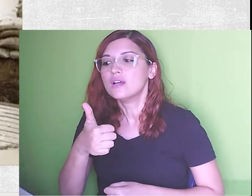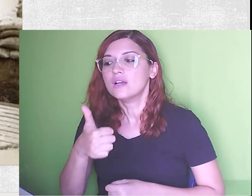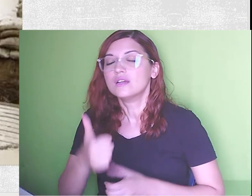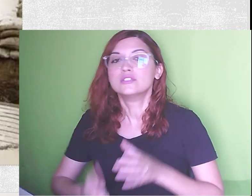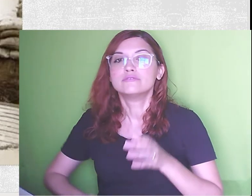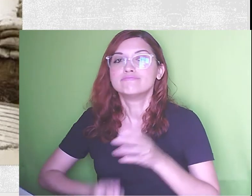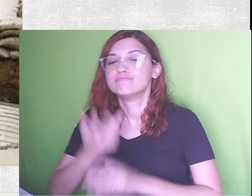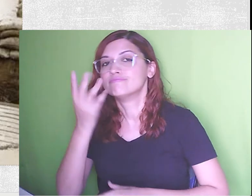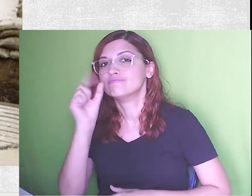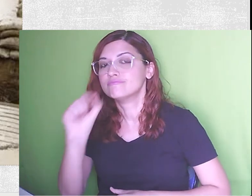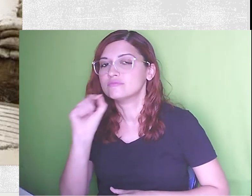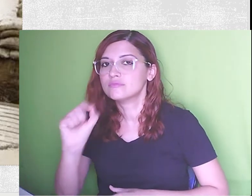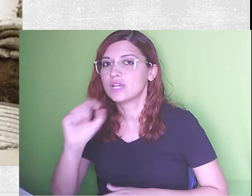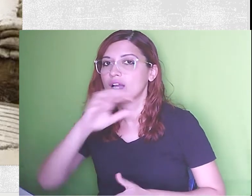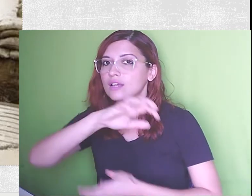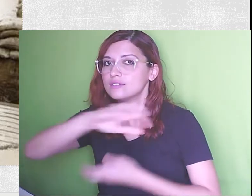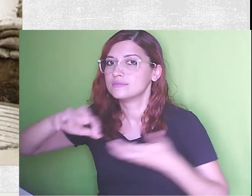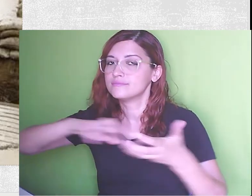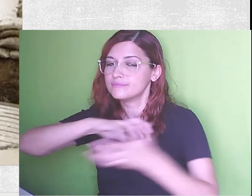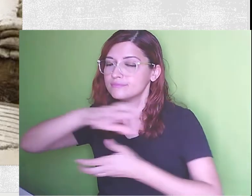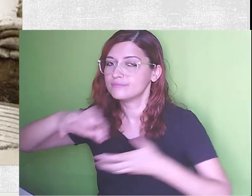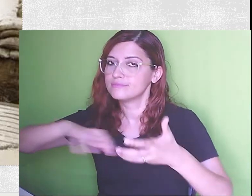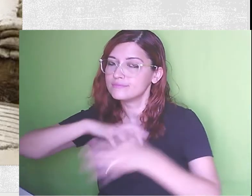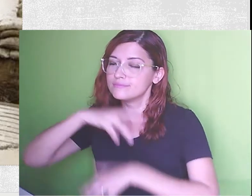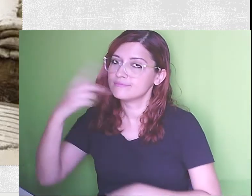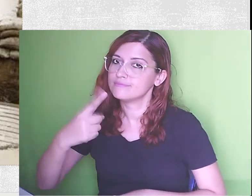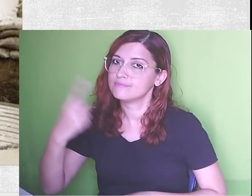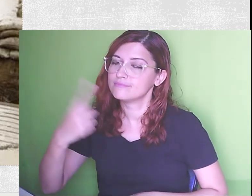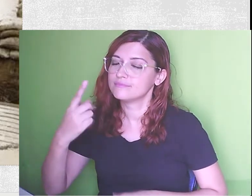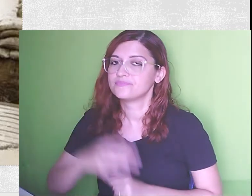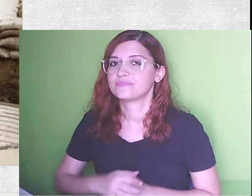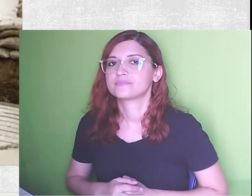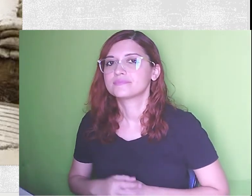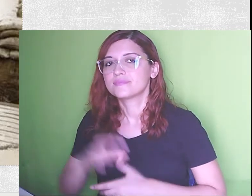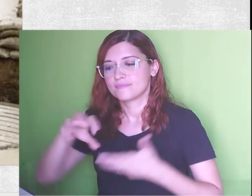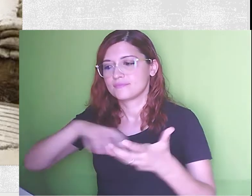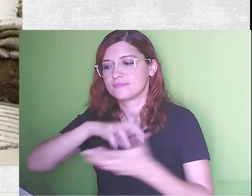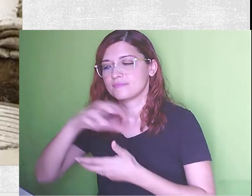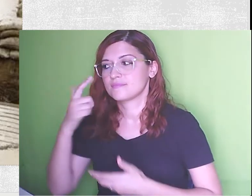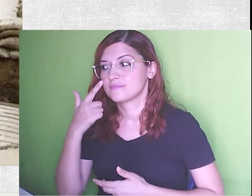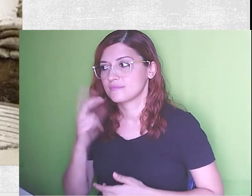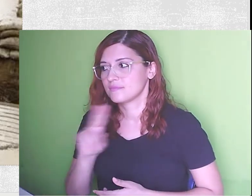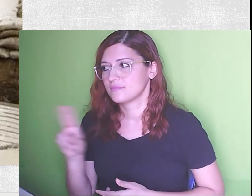culminando em 1891 na primeira revolta armada.